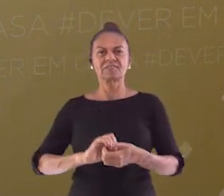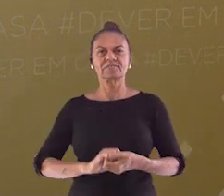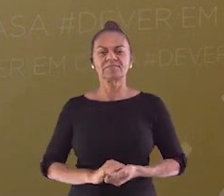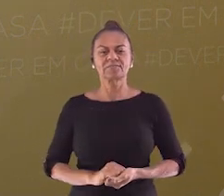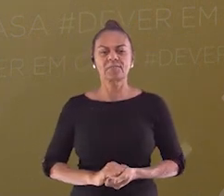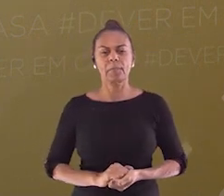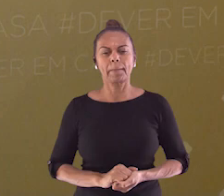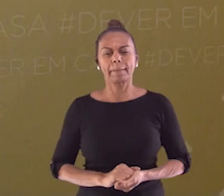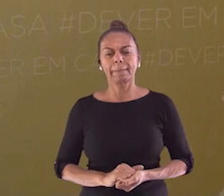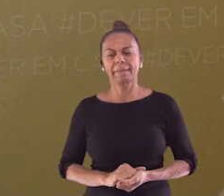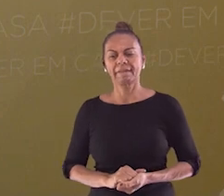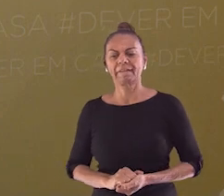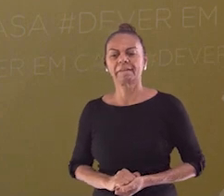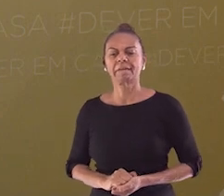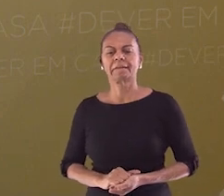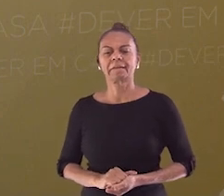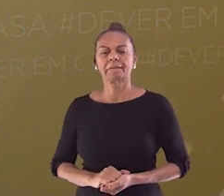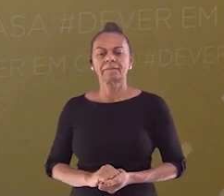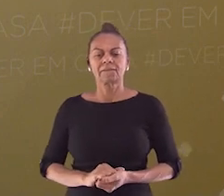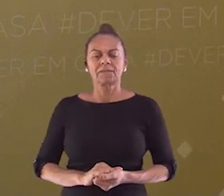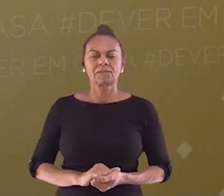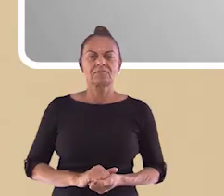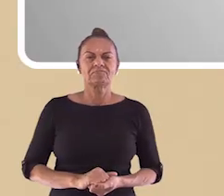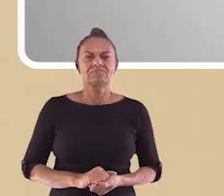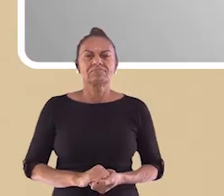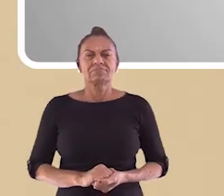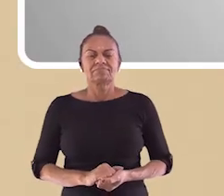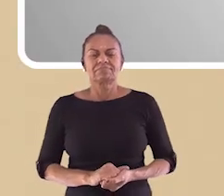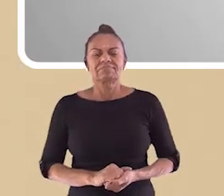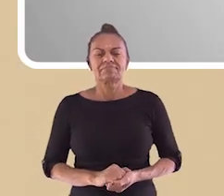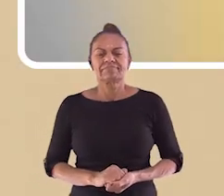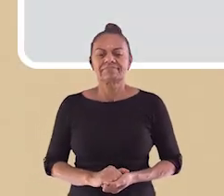e aponte para o QR Code que está aparecendo aqui na tela.